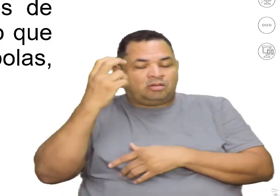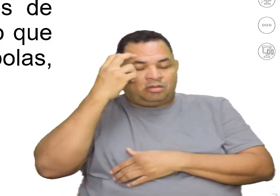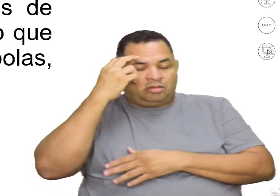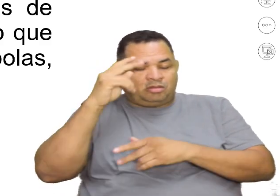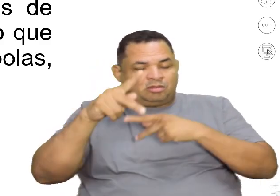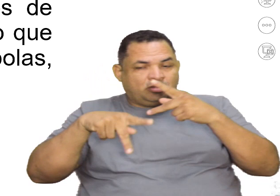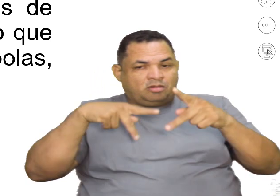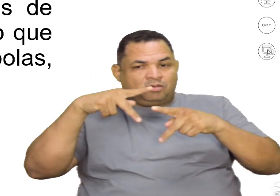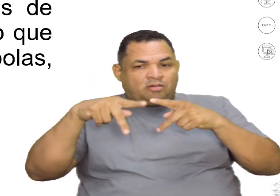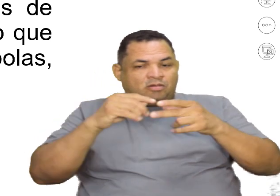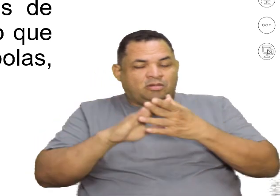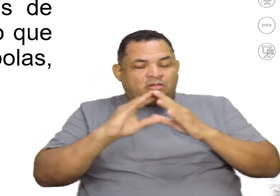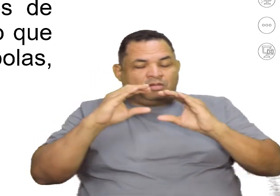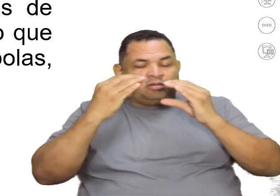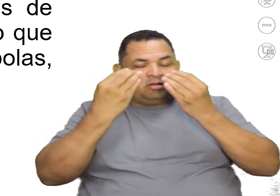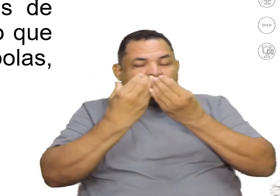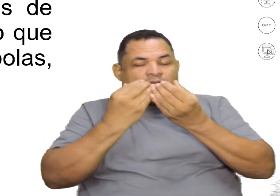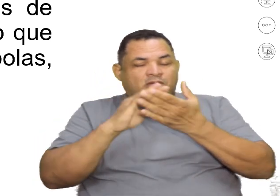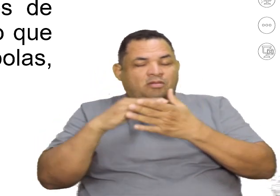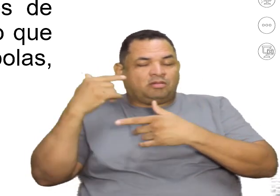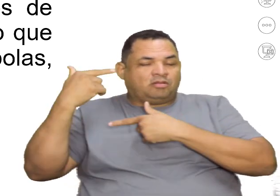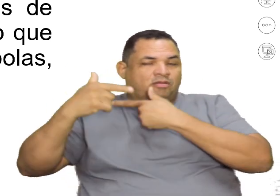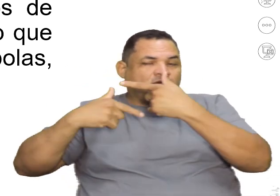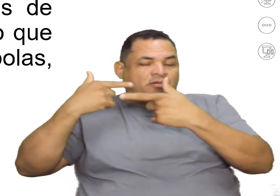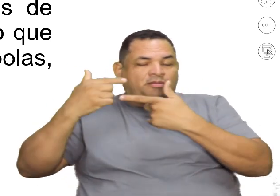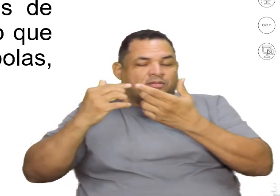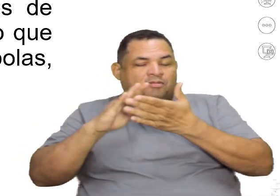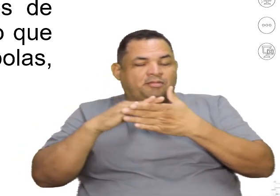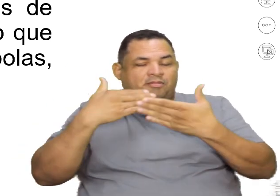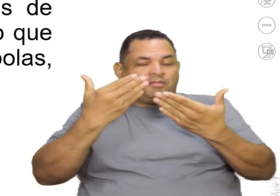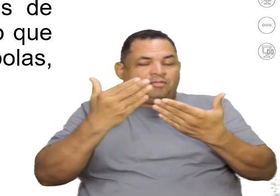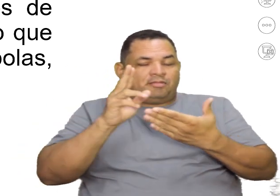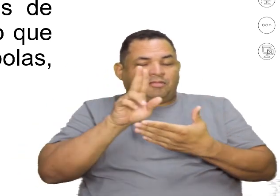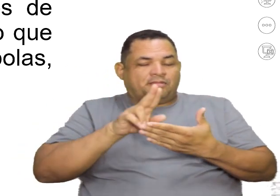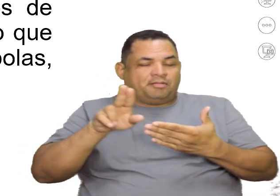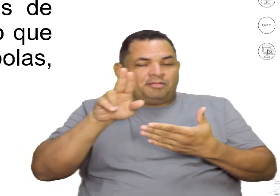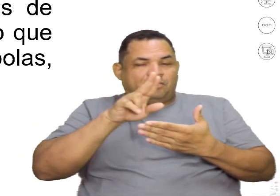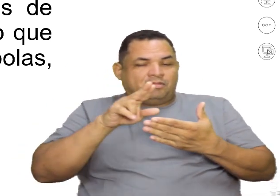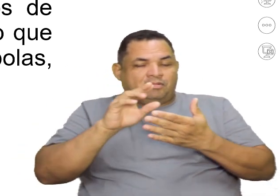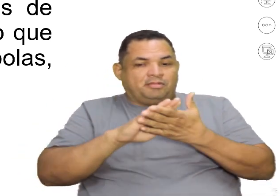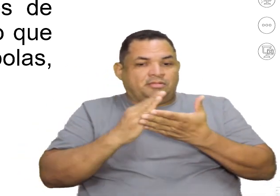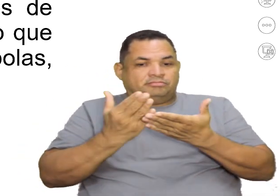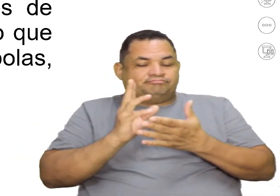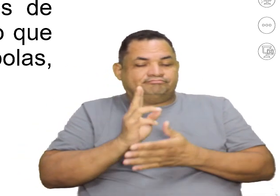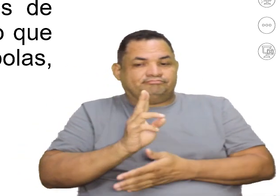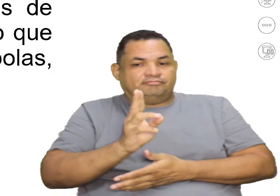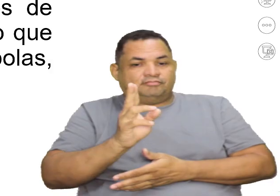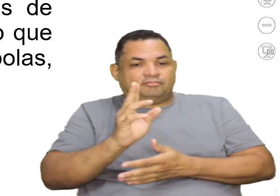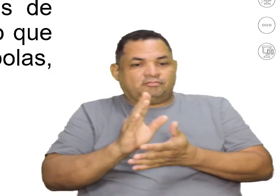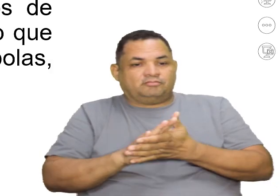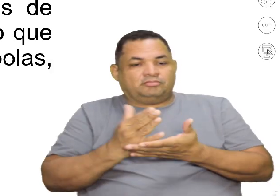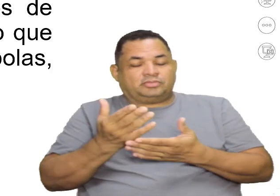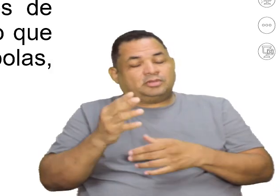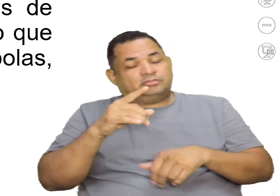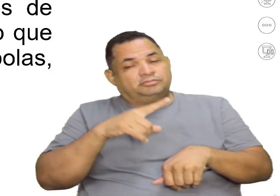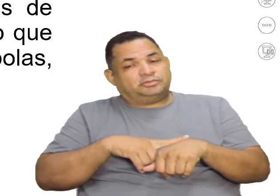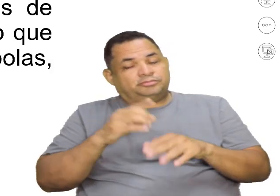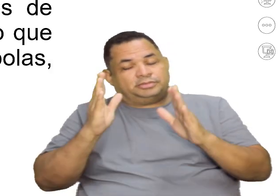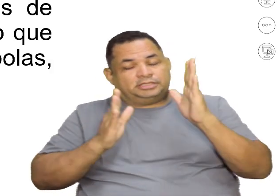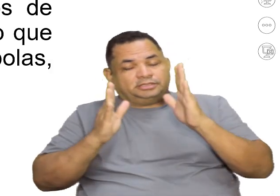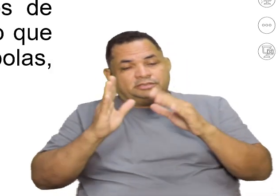dos povos e comunidades tradicionais, sejam eles utilizados de forma permanente ou